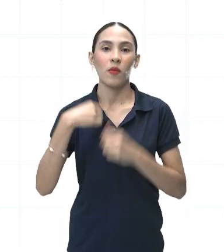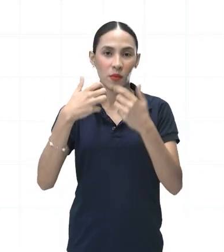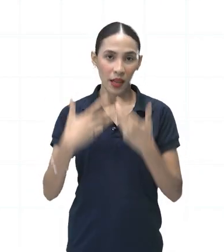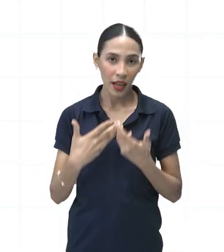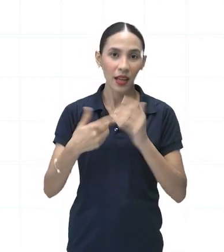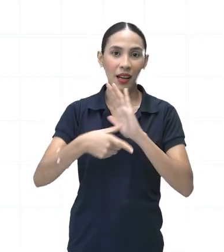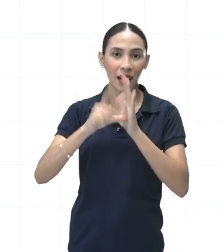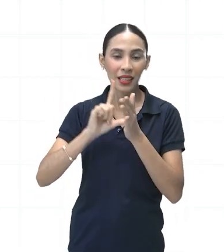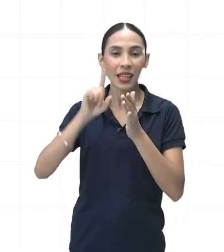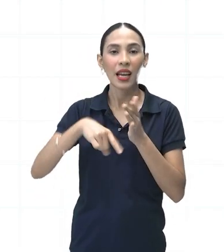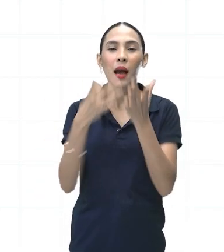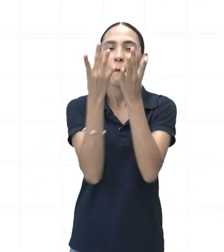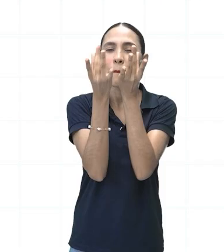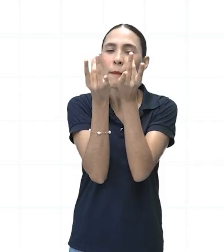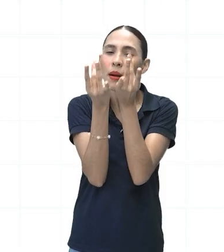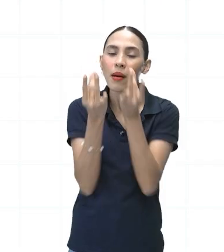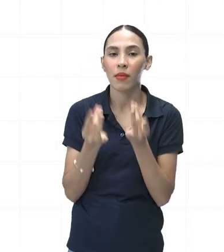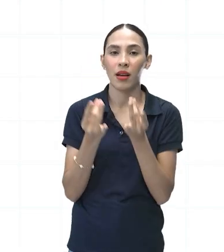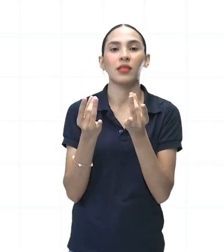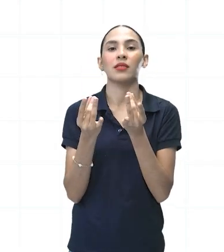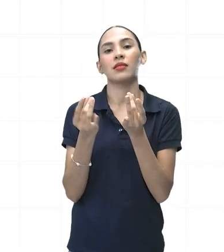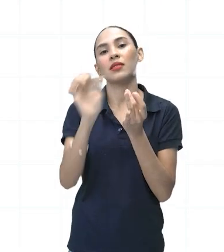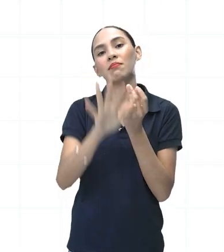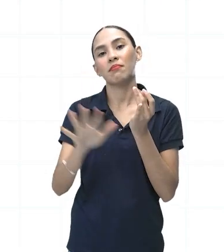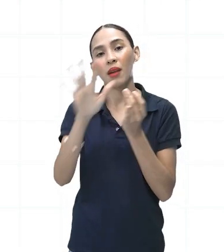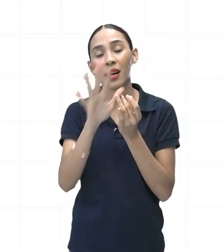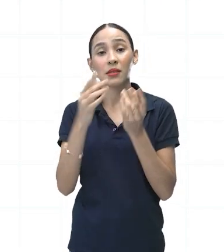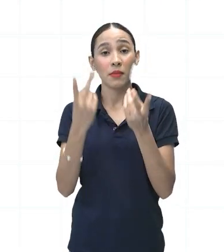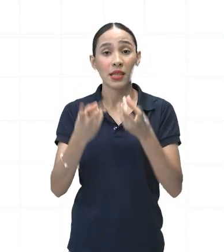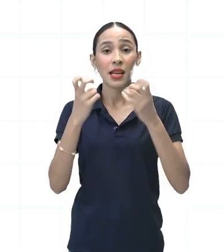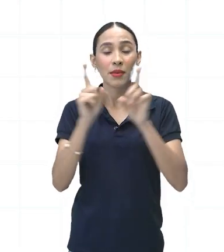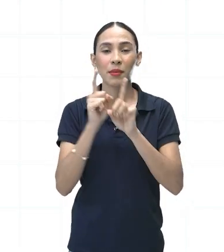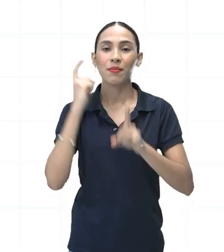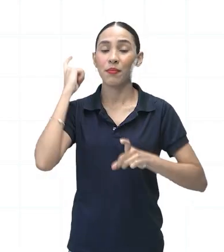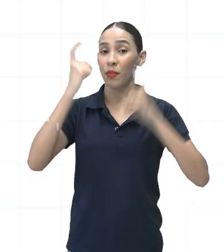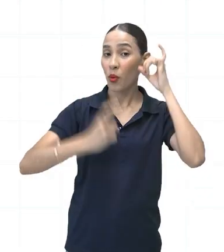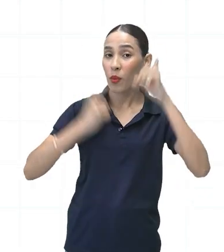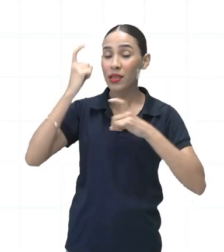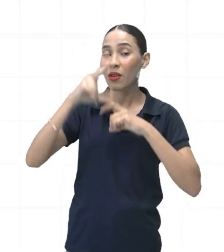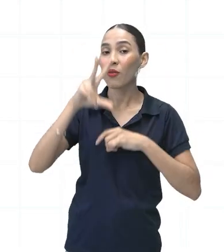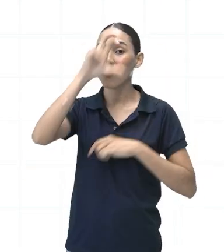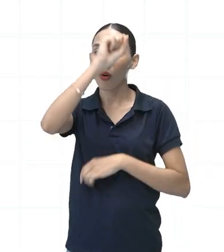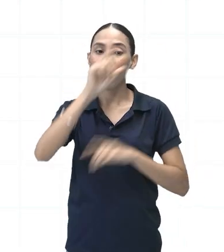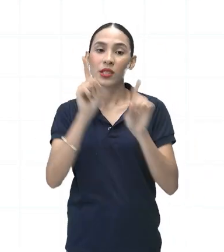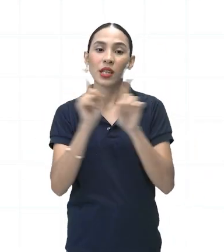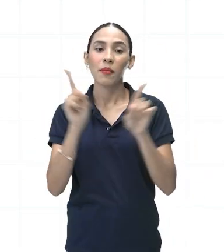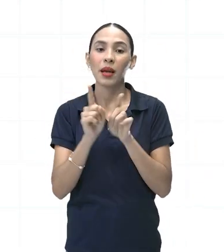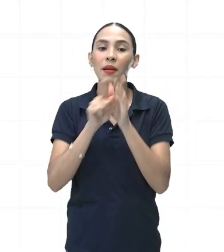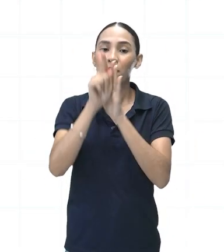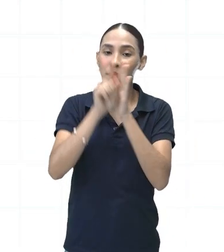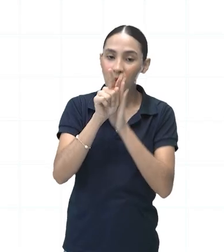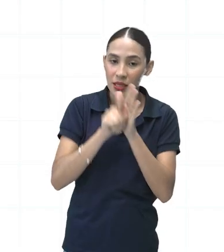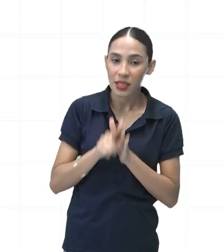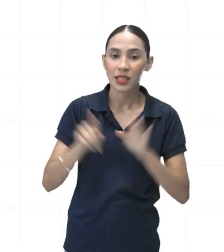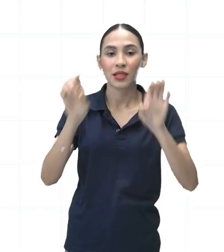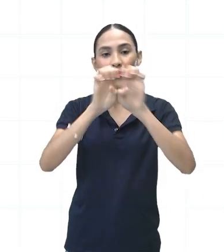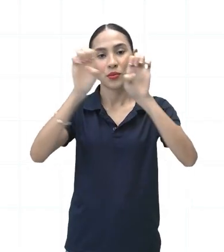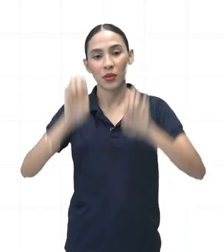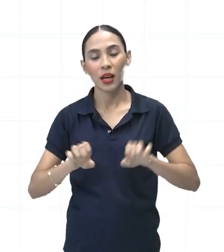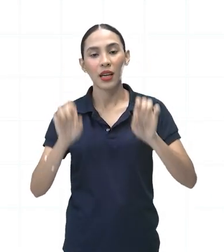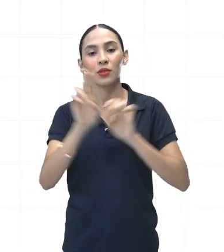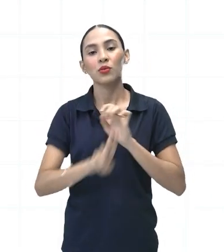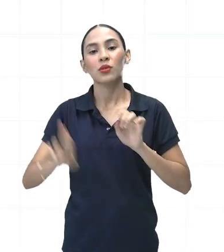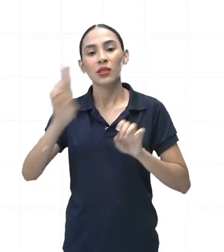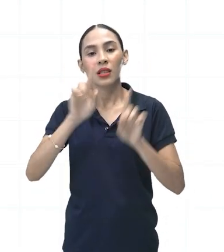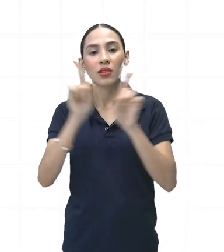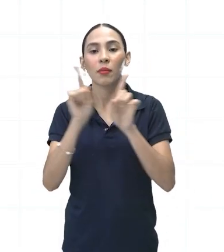vocês foi a fragmentação das imagens. Observa-se uma preocupação predominante com as pesquisas estruturais por